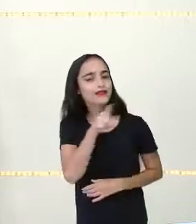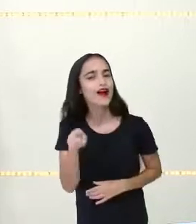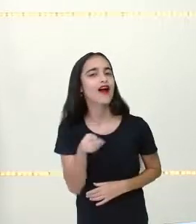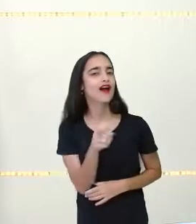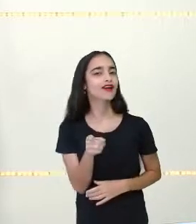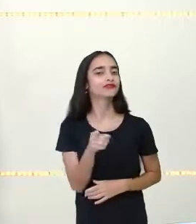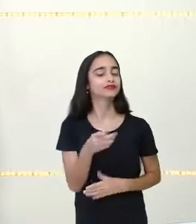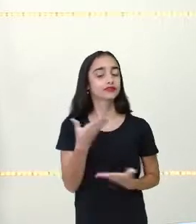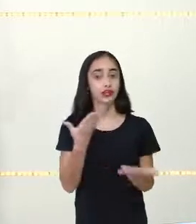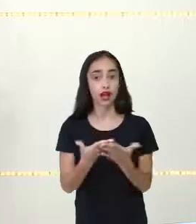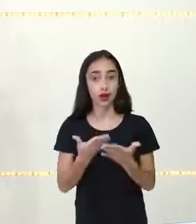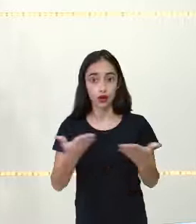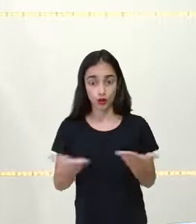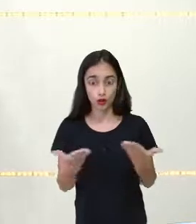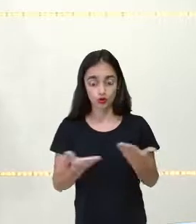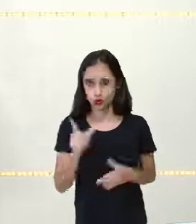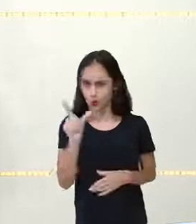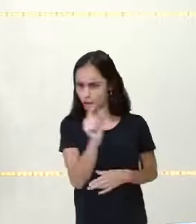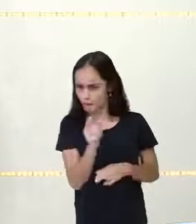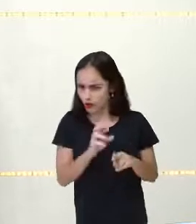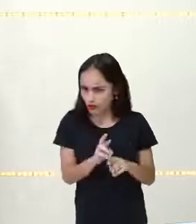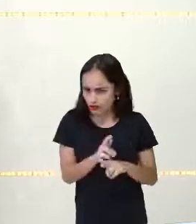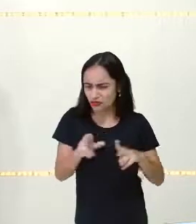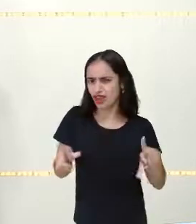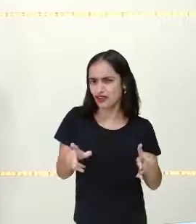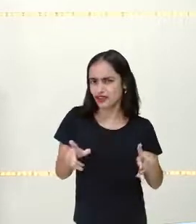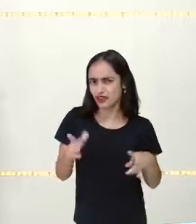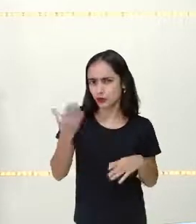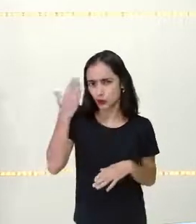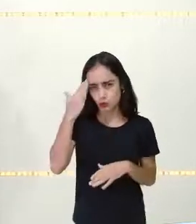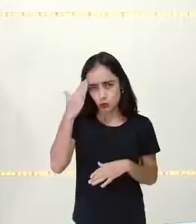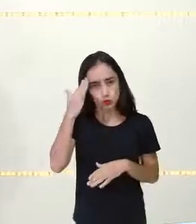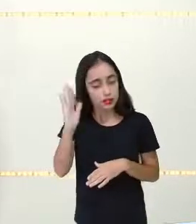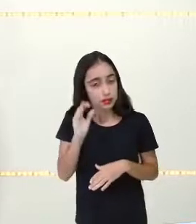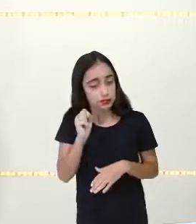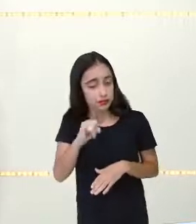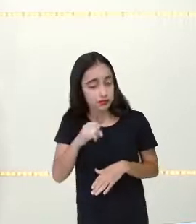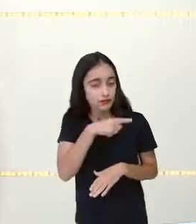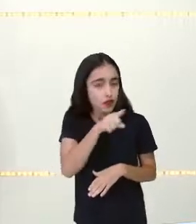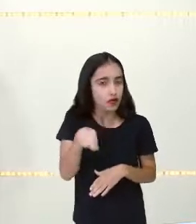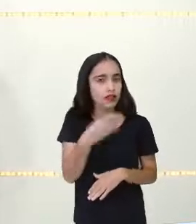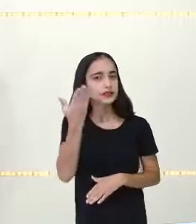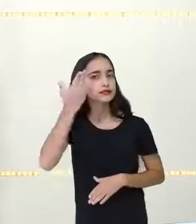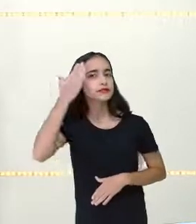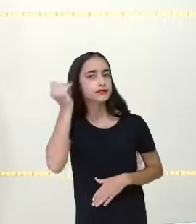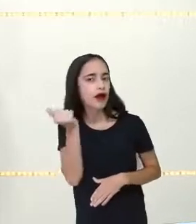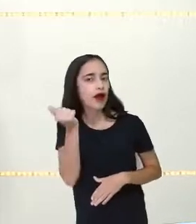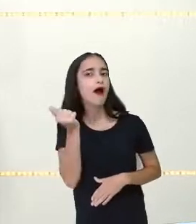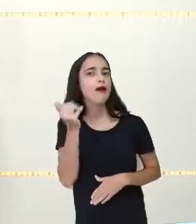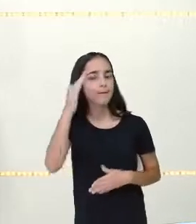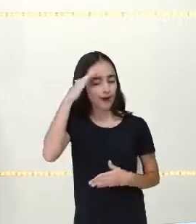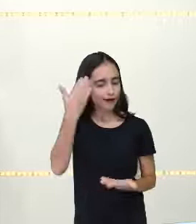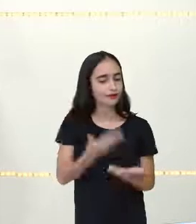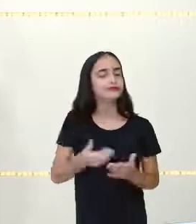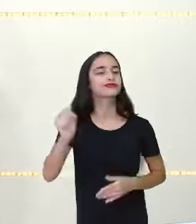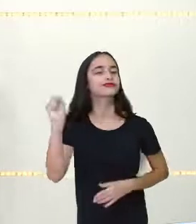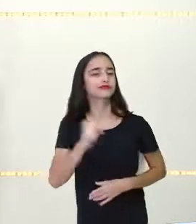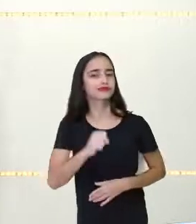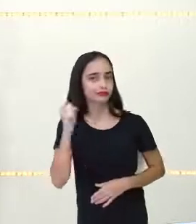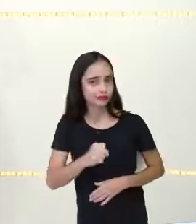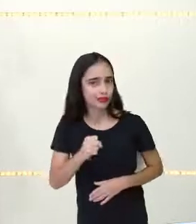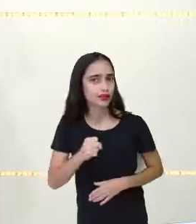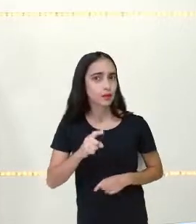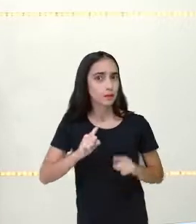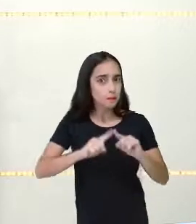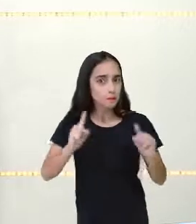pouquinho diferente sim não sei se vocês já estão sabendo acredito que sim por esses dias vocês estarão fazendo